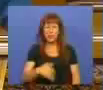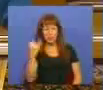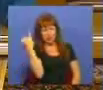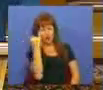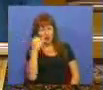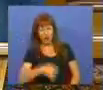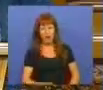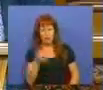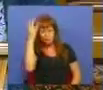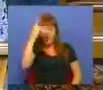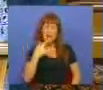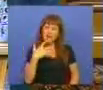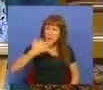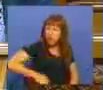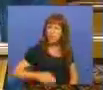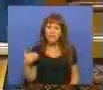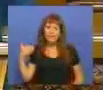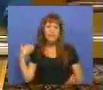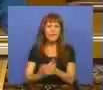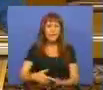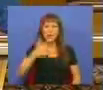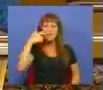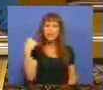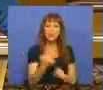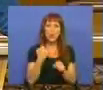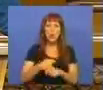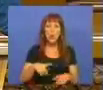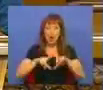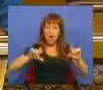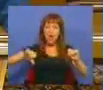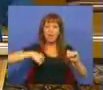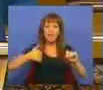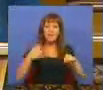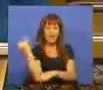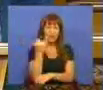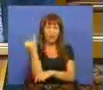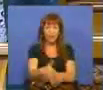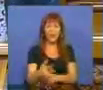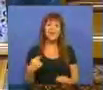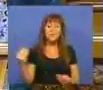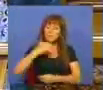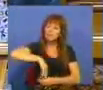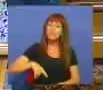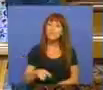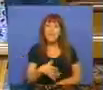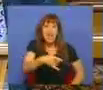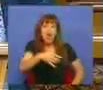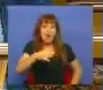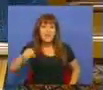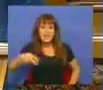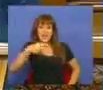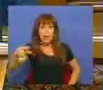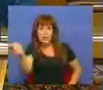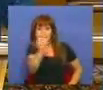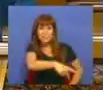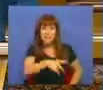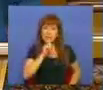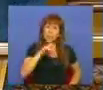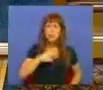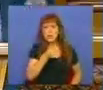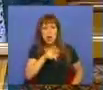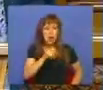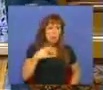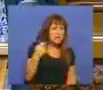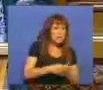fraude completa. Até agora, um trabalhador com falsos recibos verdes que recebesse 900 euros por mês podia optar